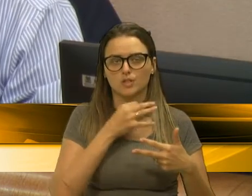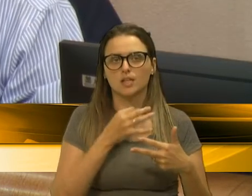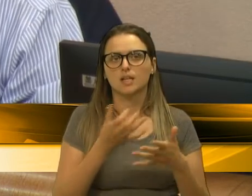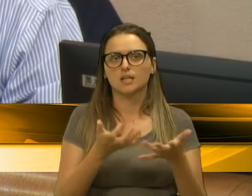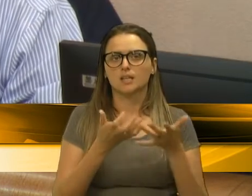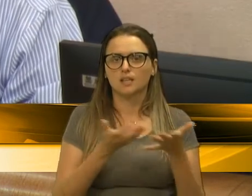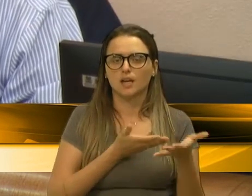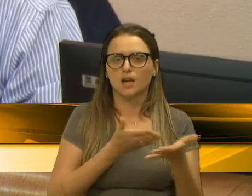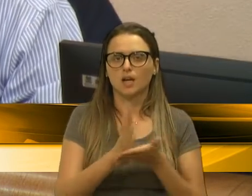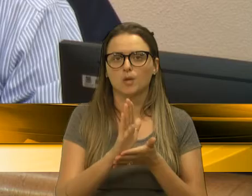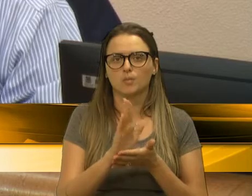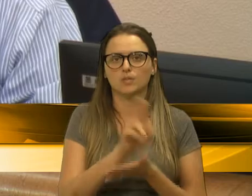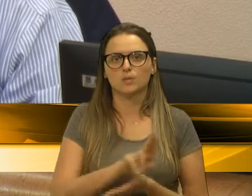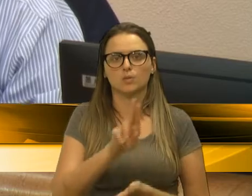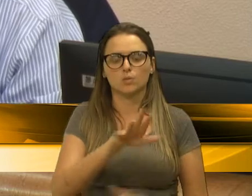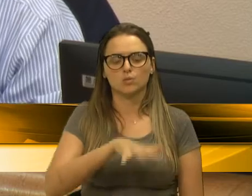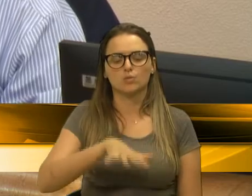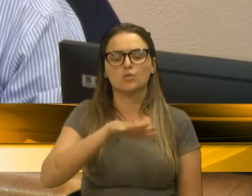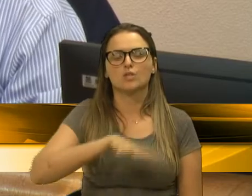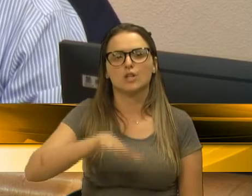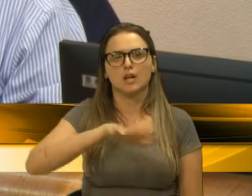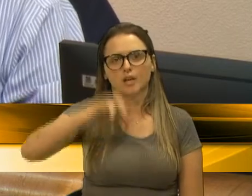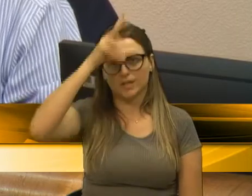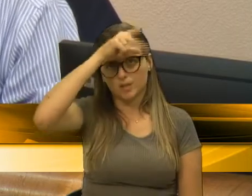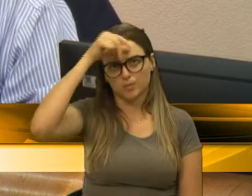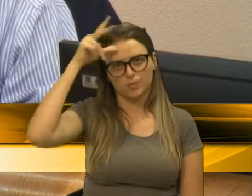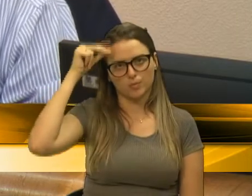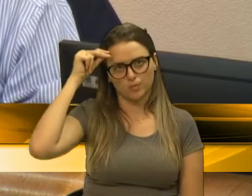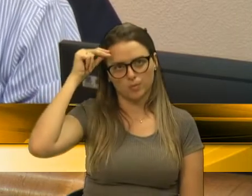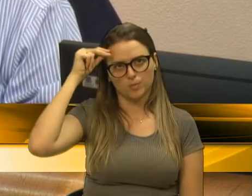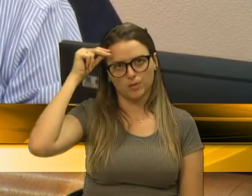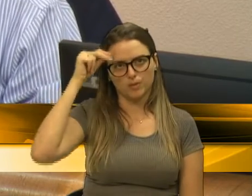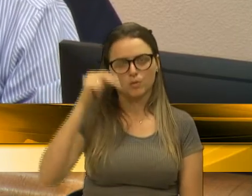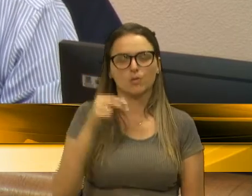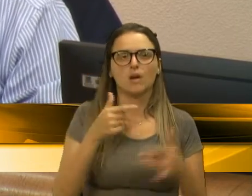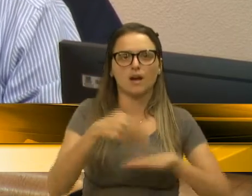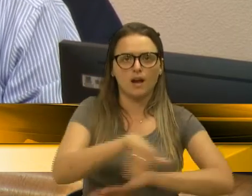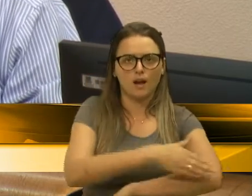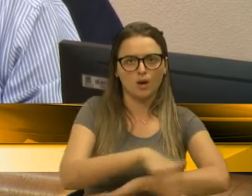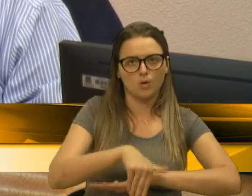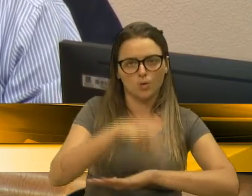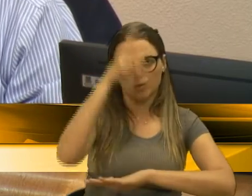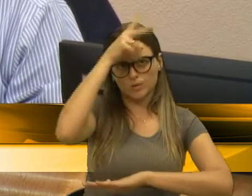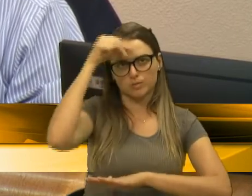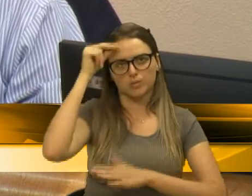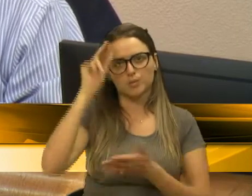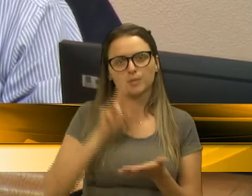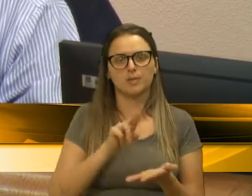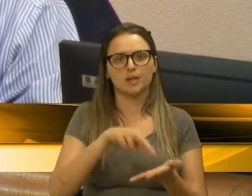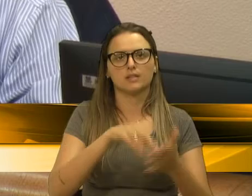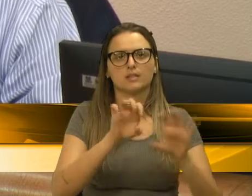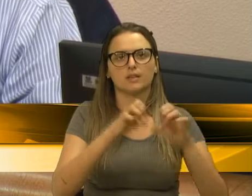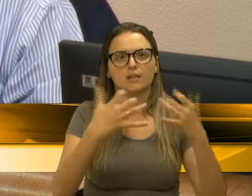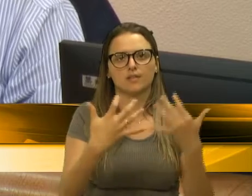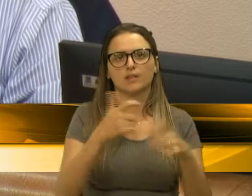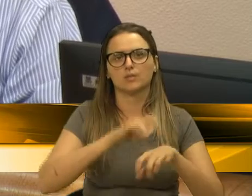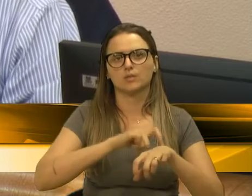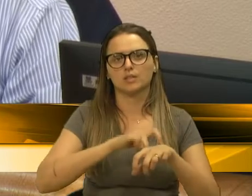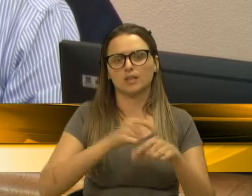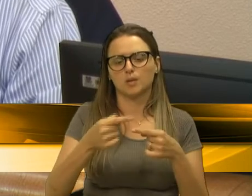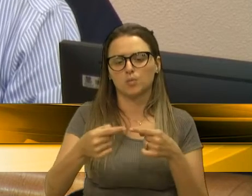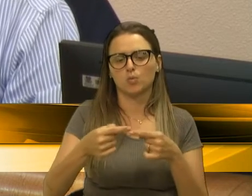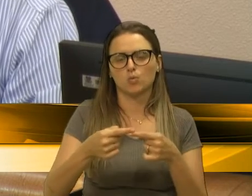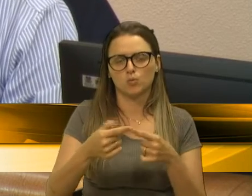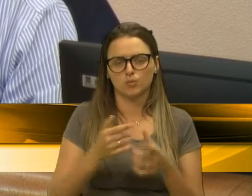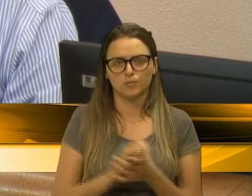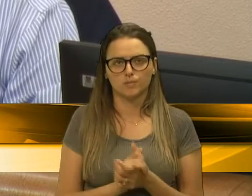requerer autorização de uso de área pública correspondente aos alogradouros públicos para a realização de eventos temporários.